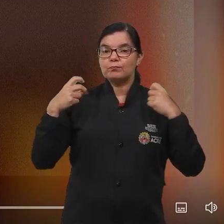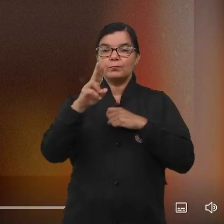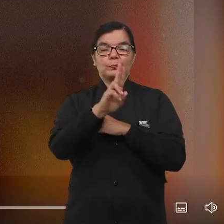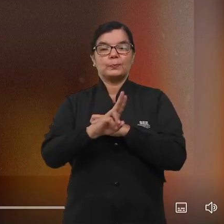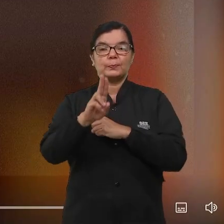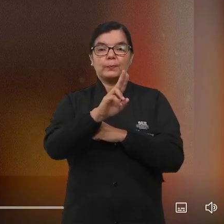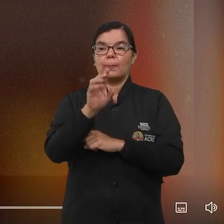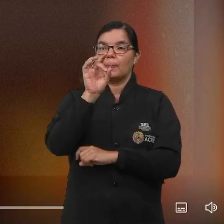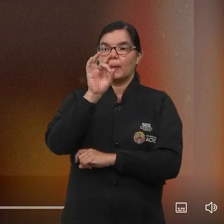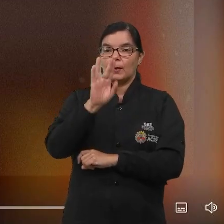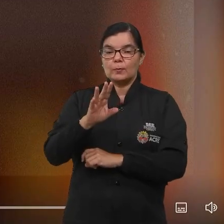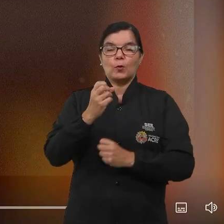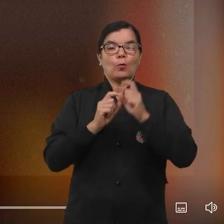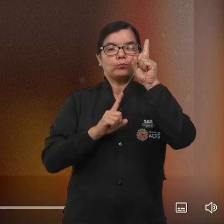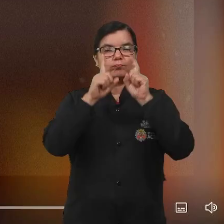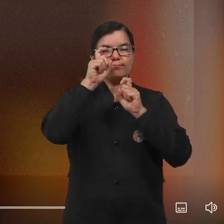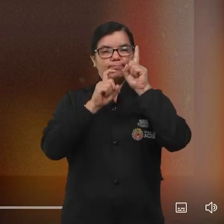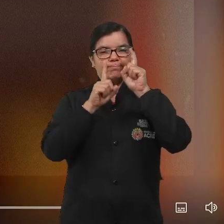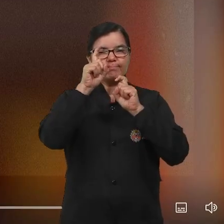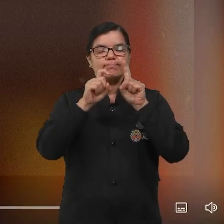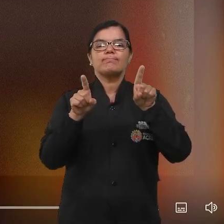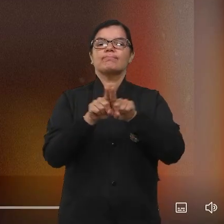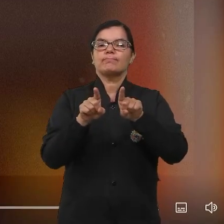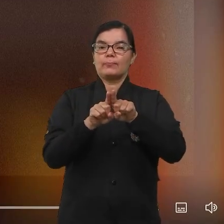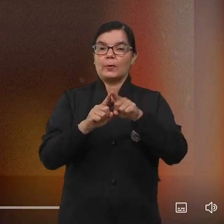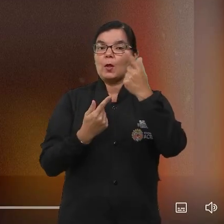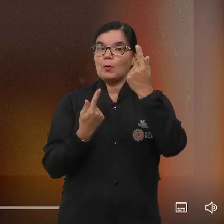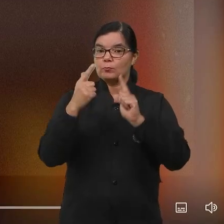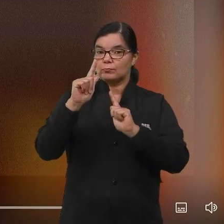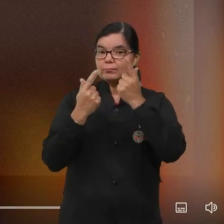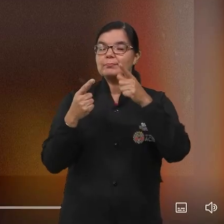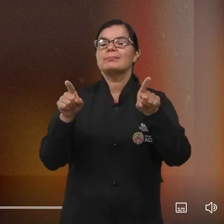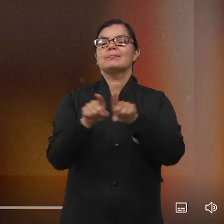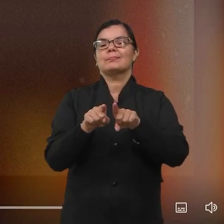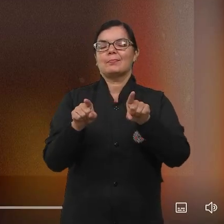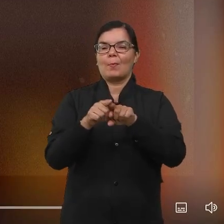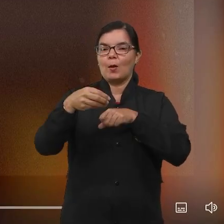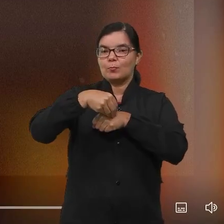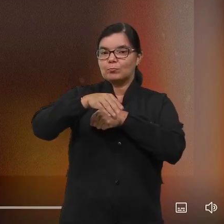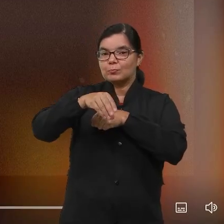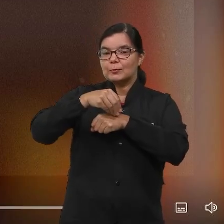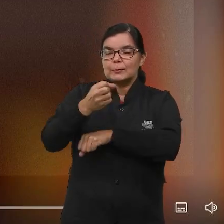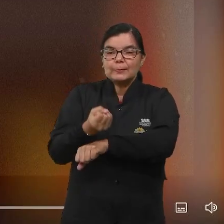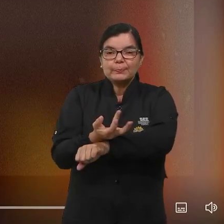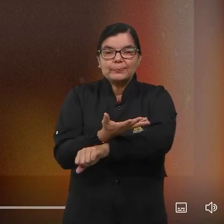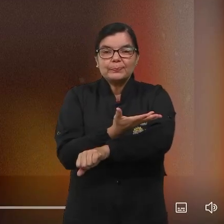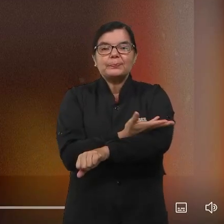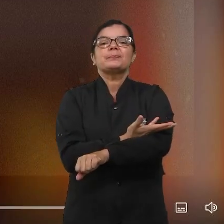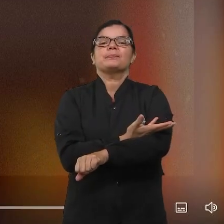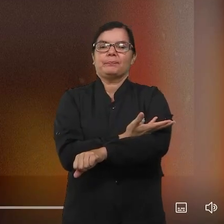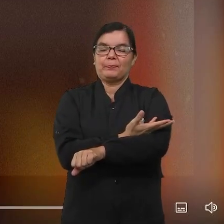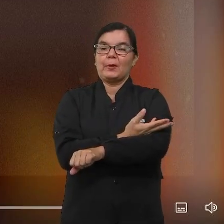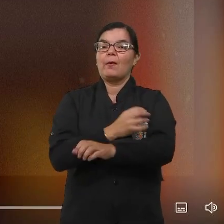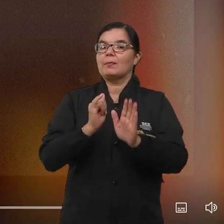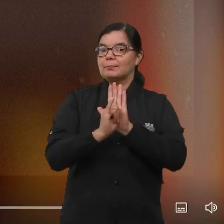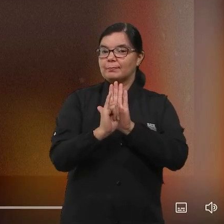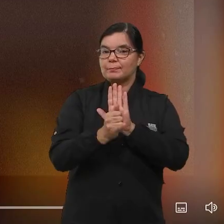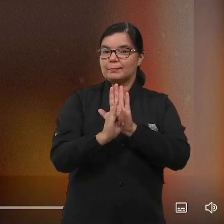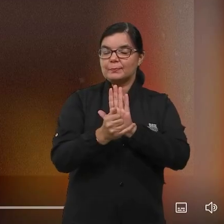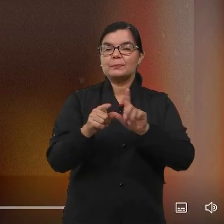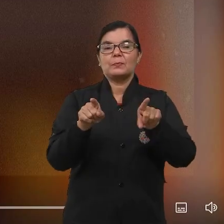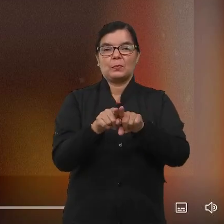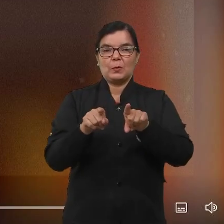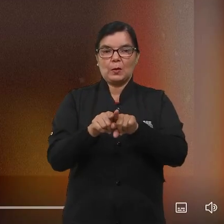utilizando apenas expressões faciais e gestos para transmitir emoções e narrativas.